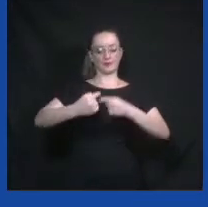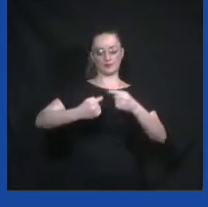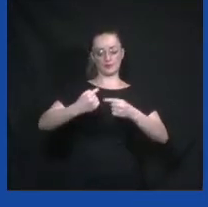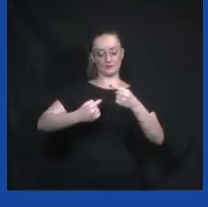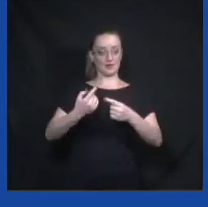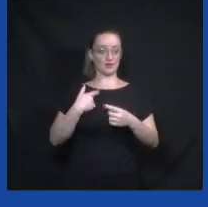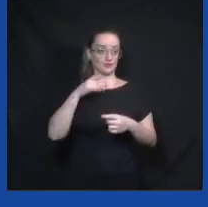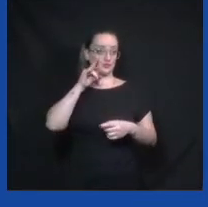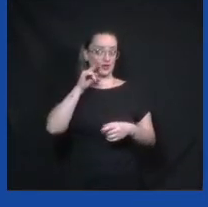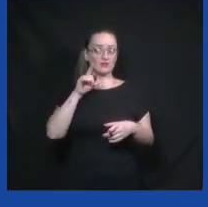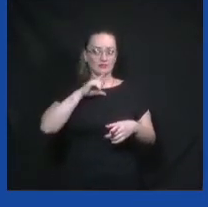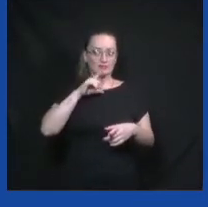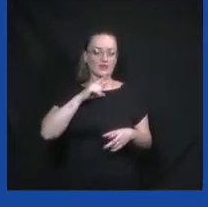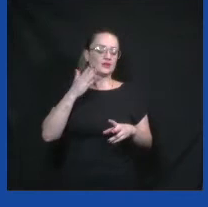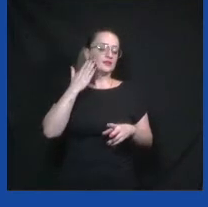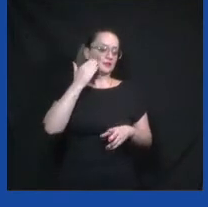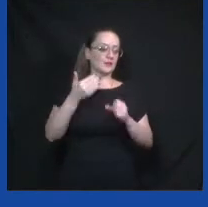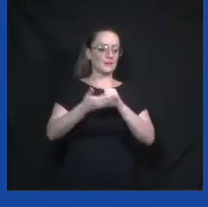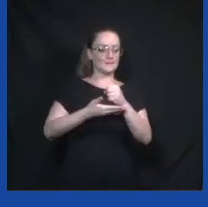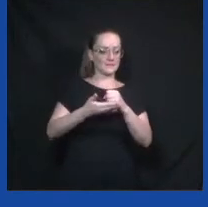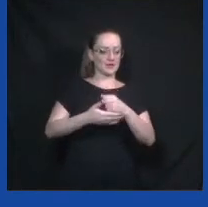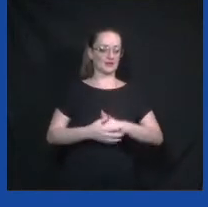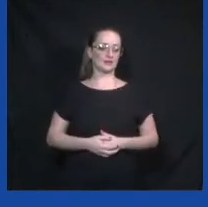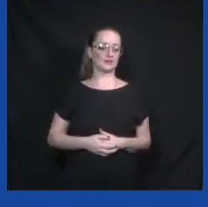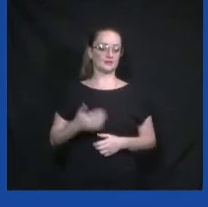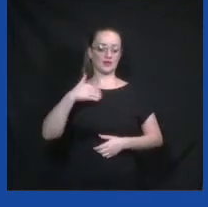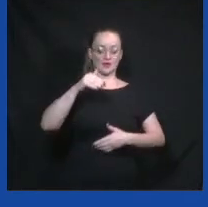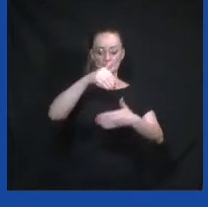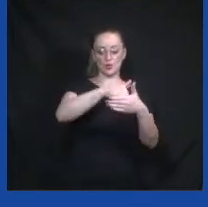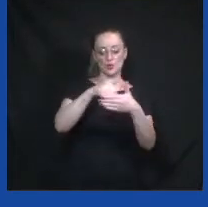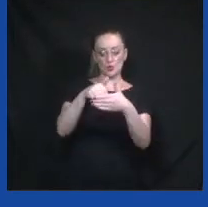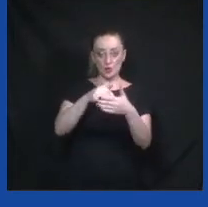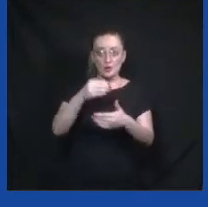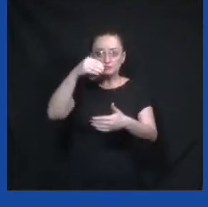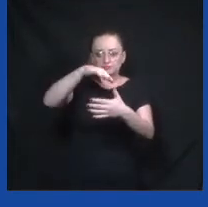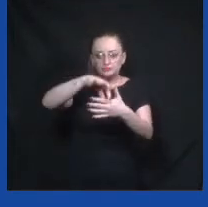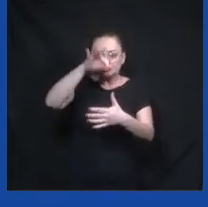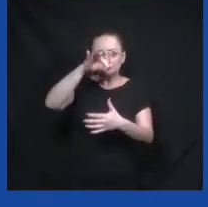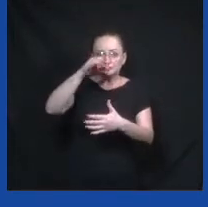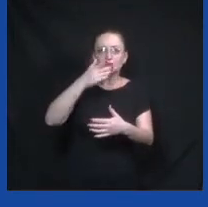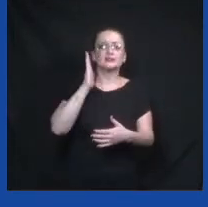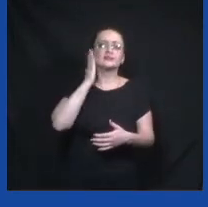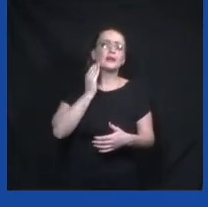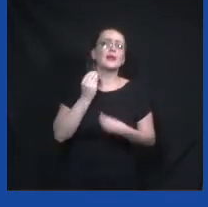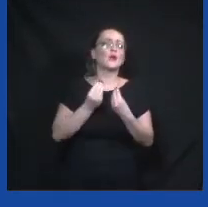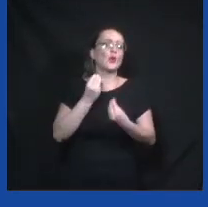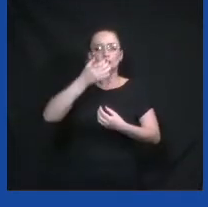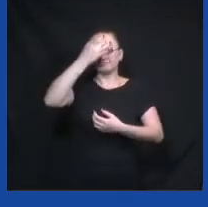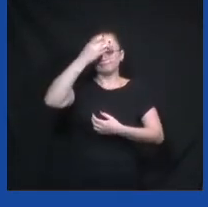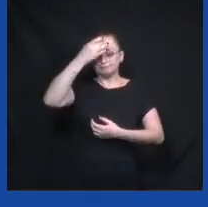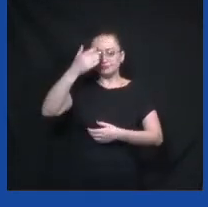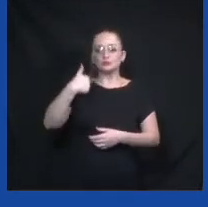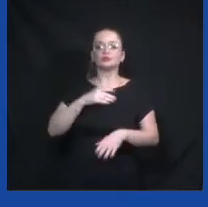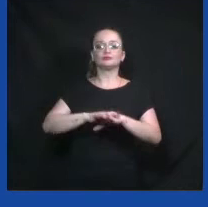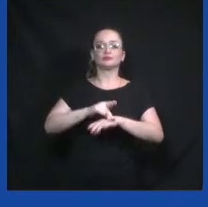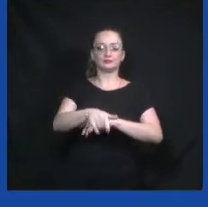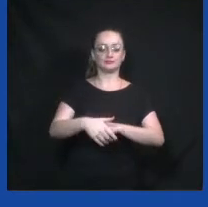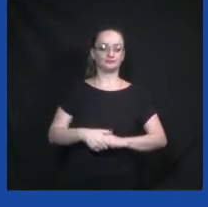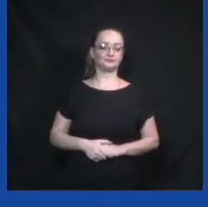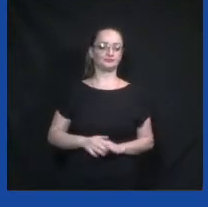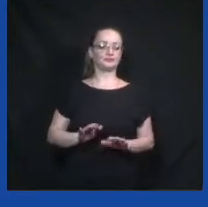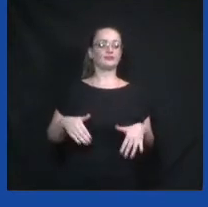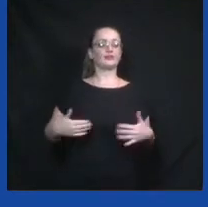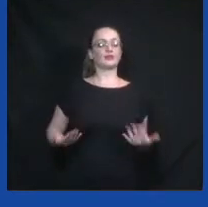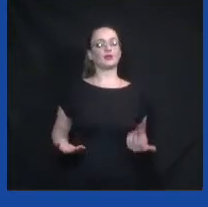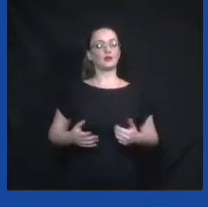de consistência, é conseguir fazer, é ir nas urnas e colocar um voto minimamente consciente do que eu estou fazendo, né? Então, a gente